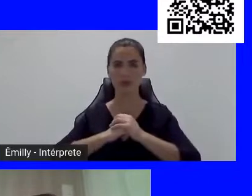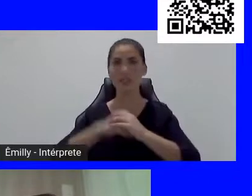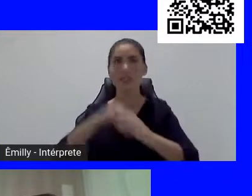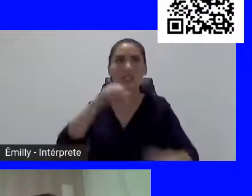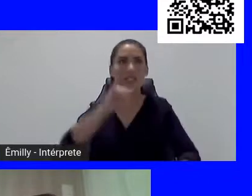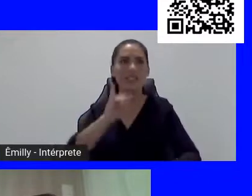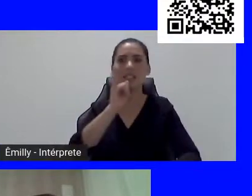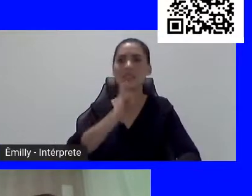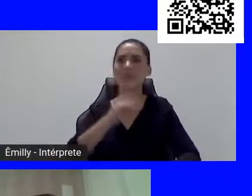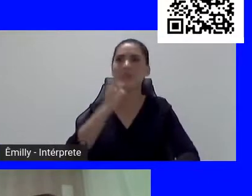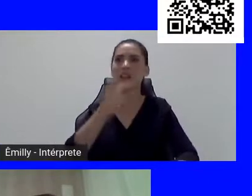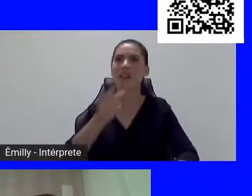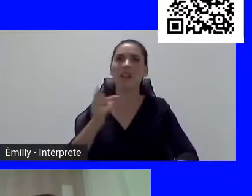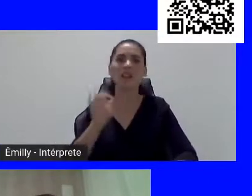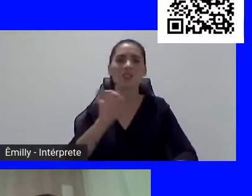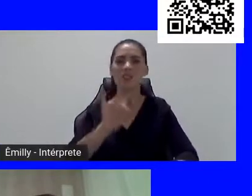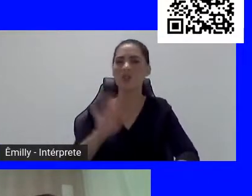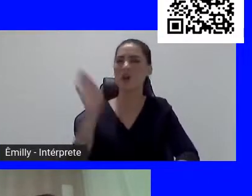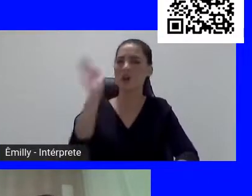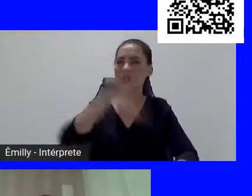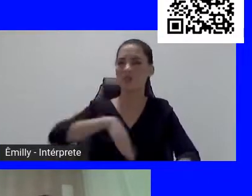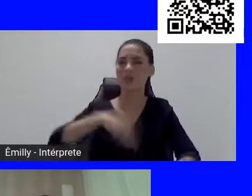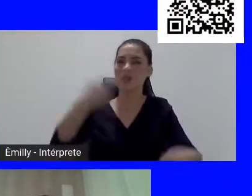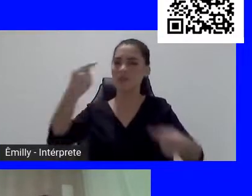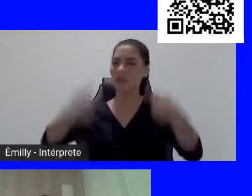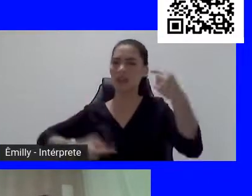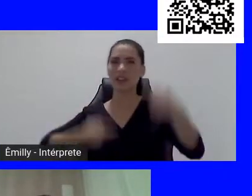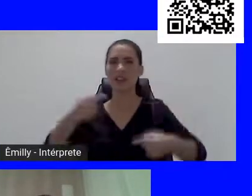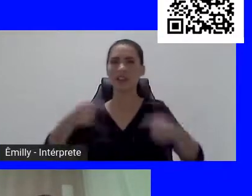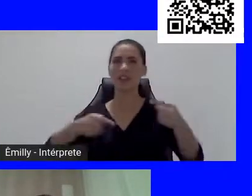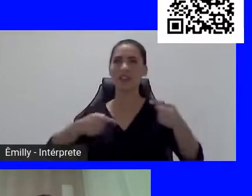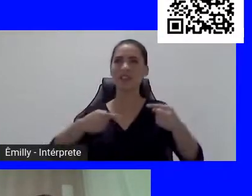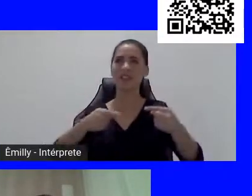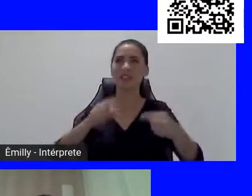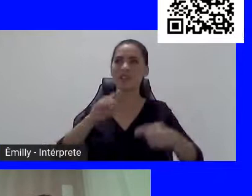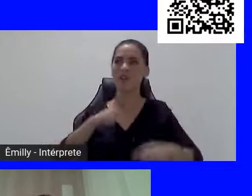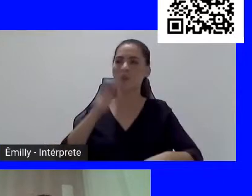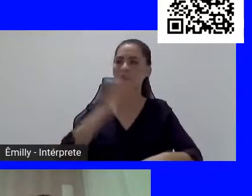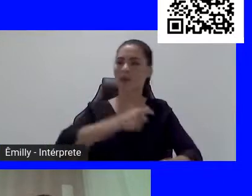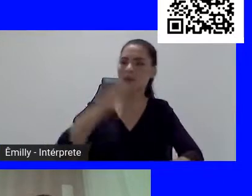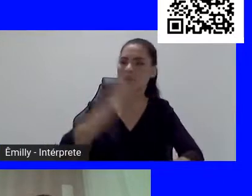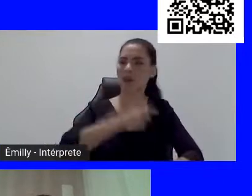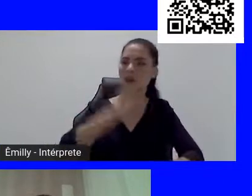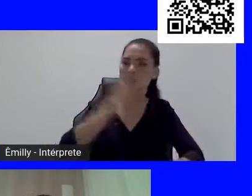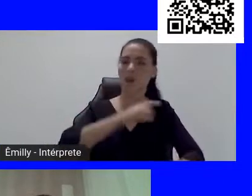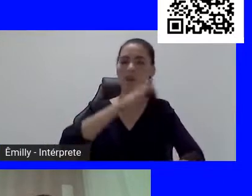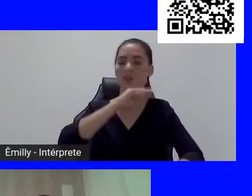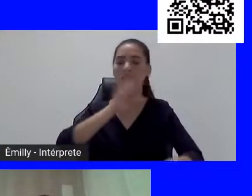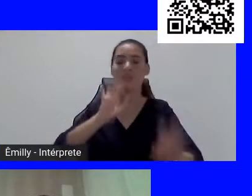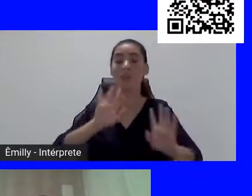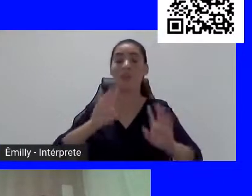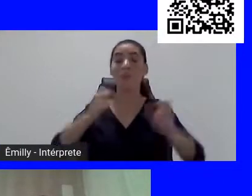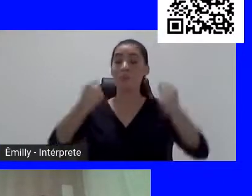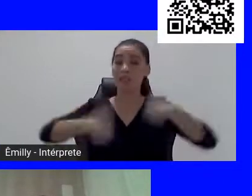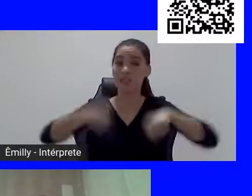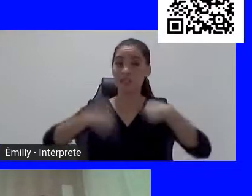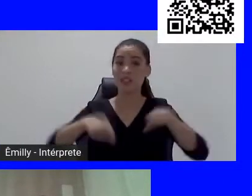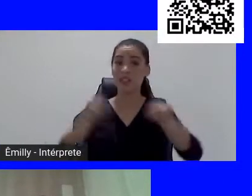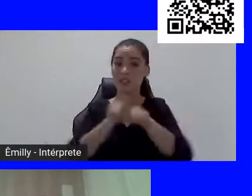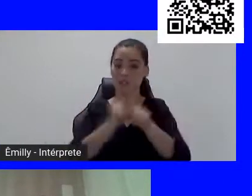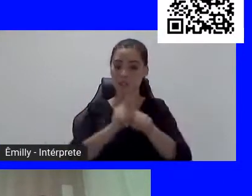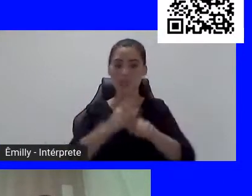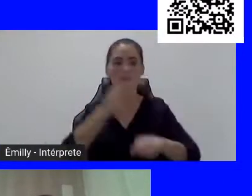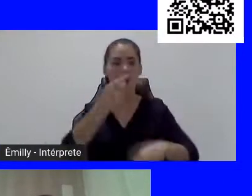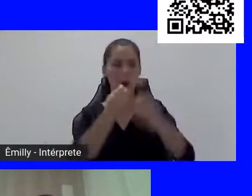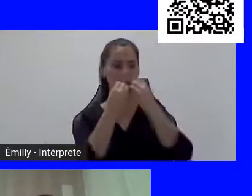vamos continuar tendo maus presidentes da República. É preciso enaltecer os bons políticos para que a juventude se